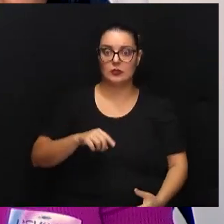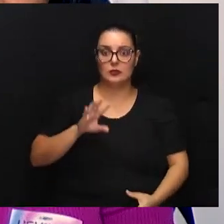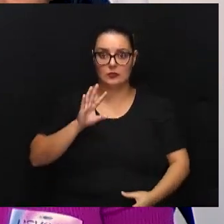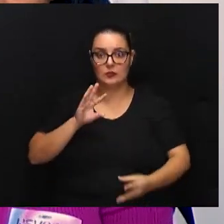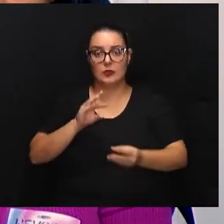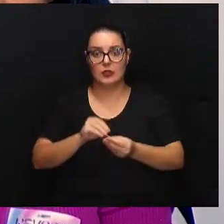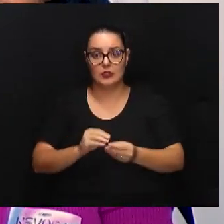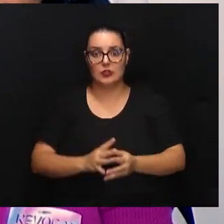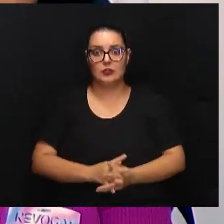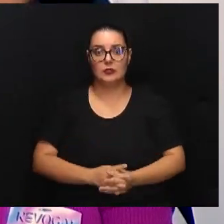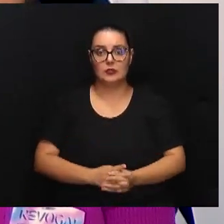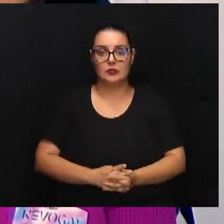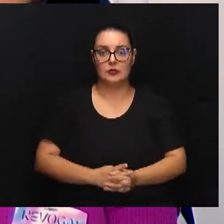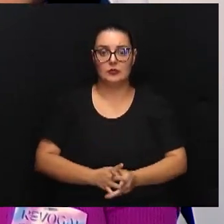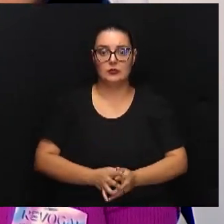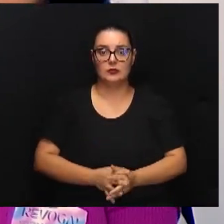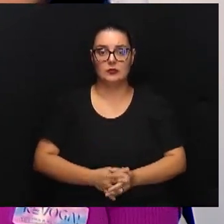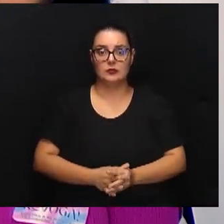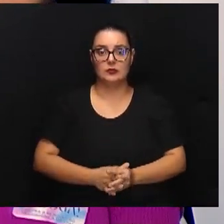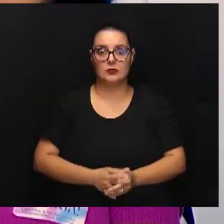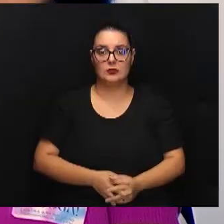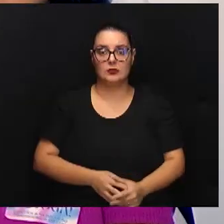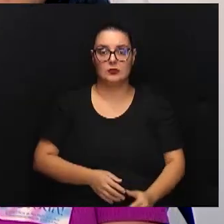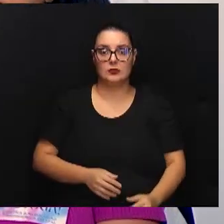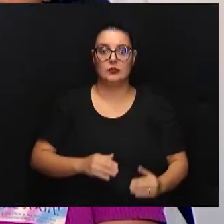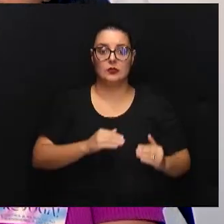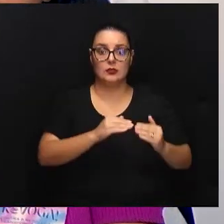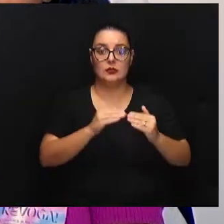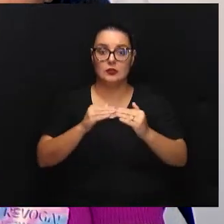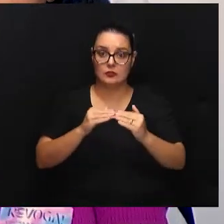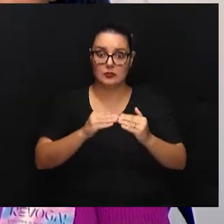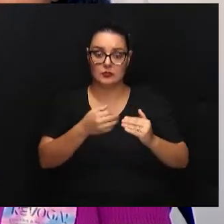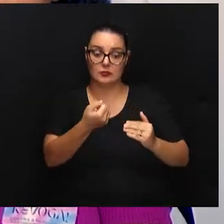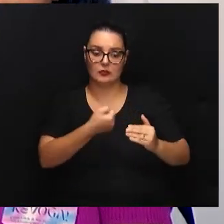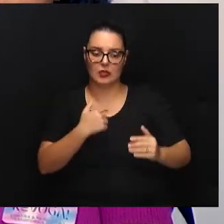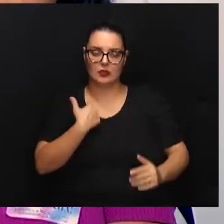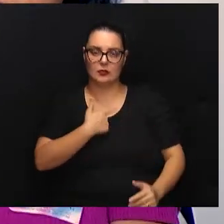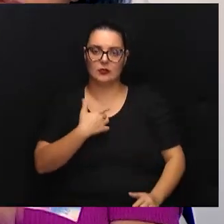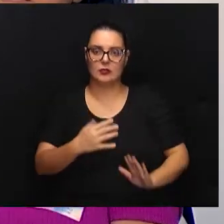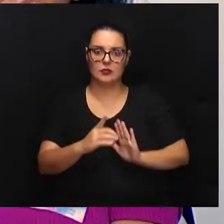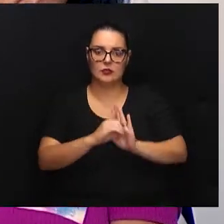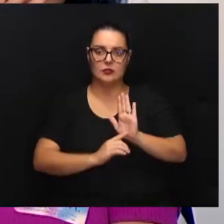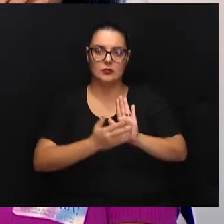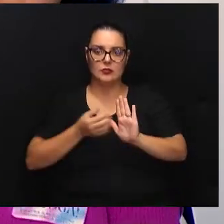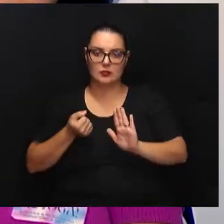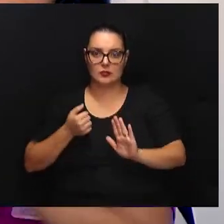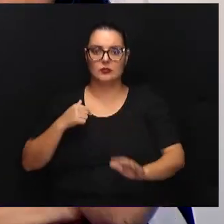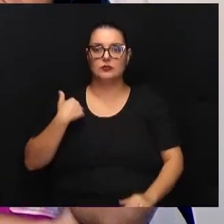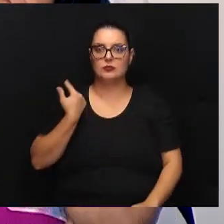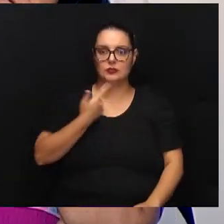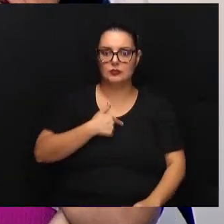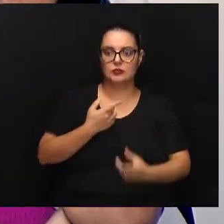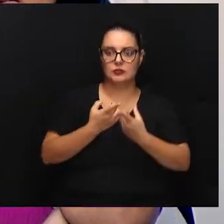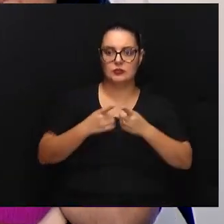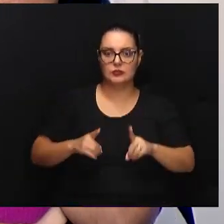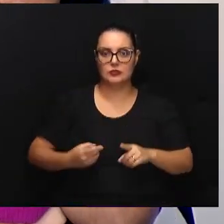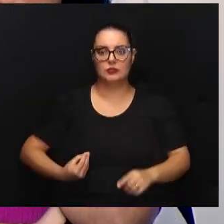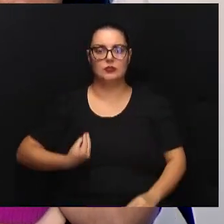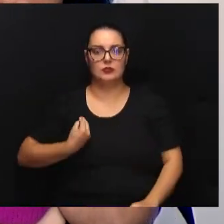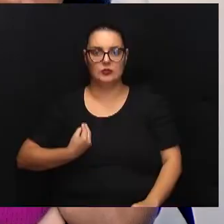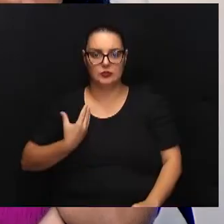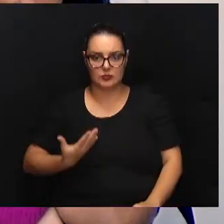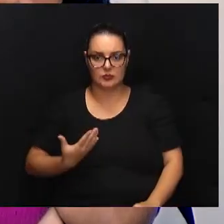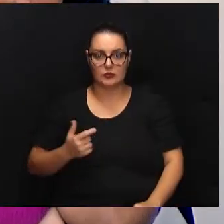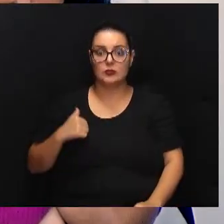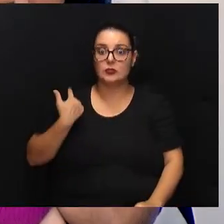eles combinaram de nos matar, de tirar os nossos direitos, de tirar a nossa dignidade de sobrevivência, e a gente combinou